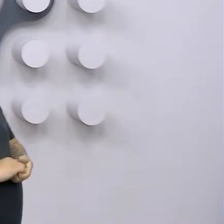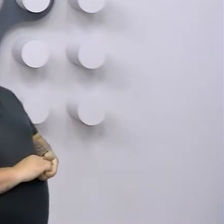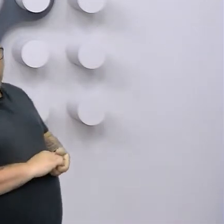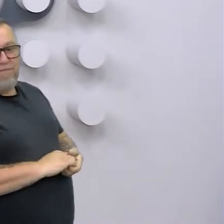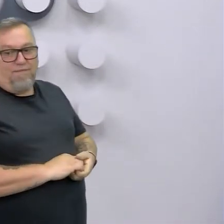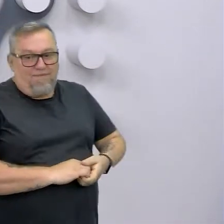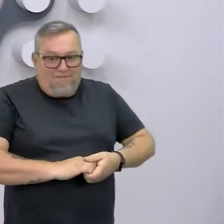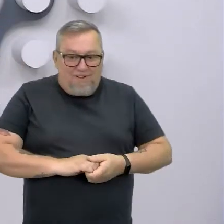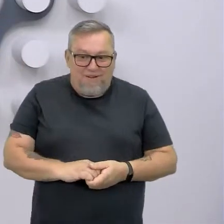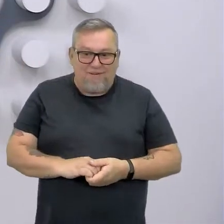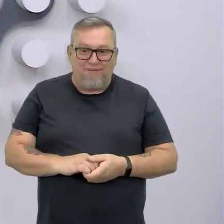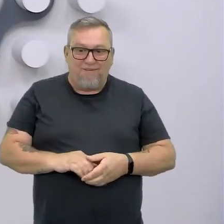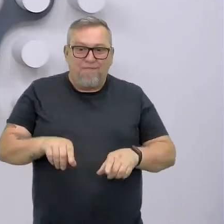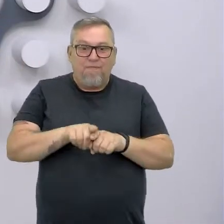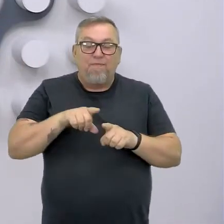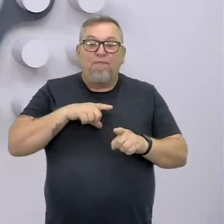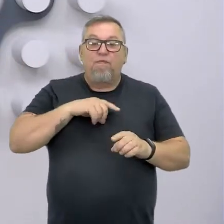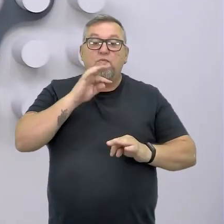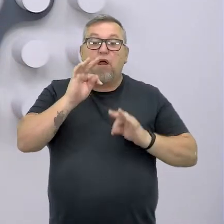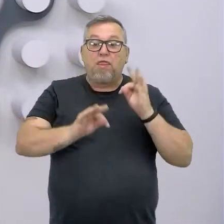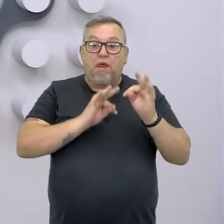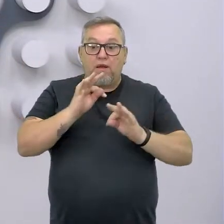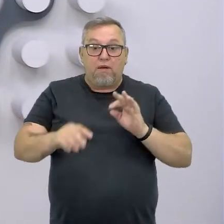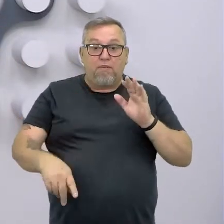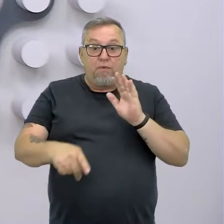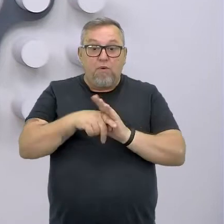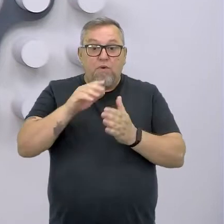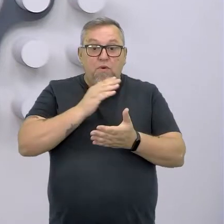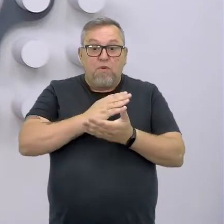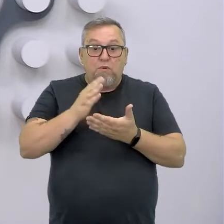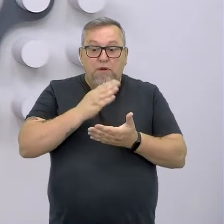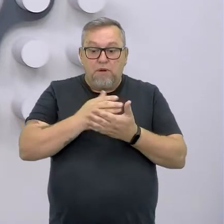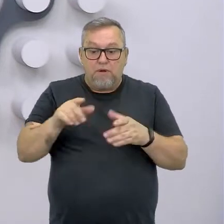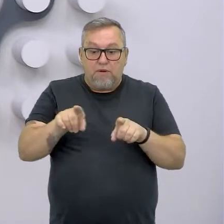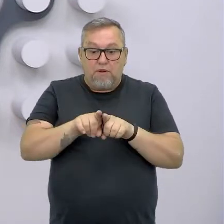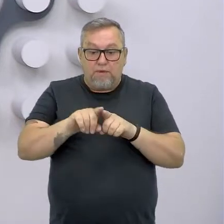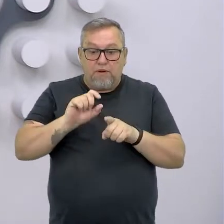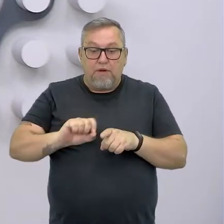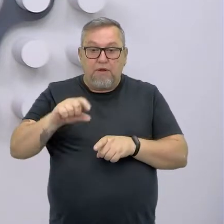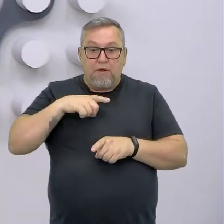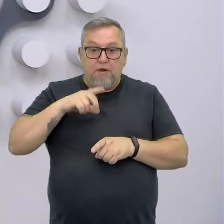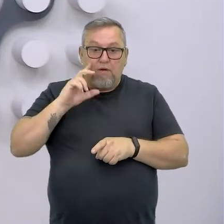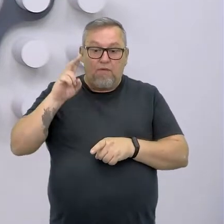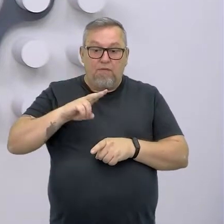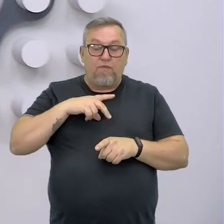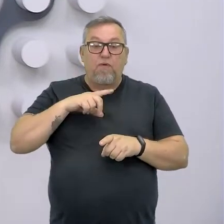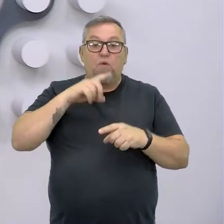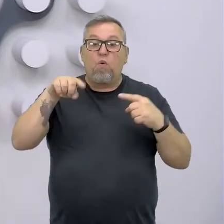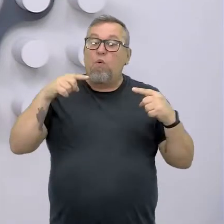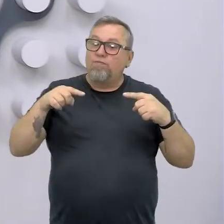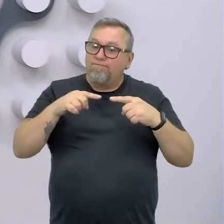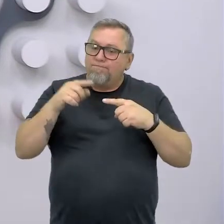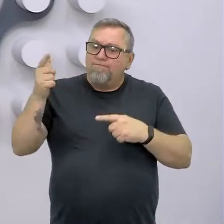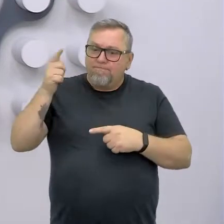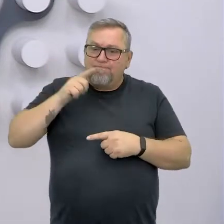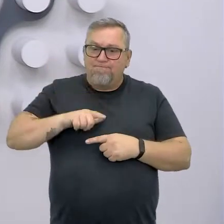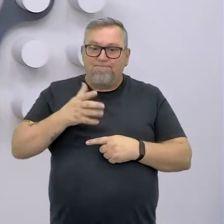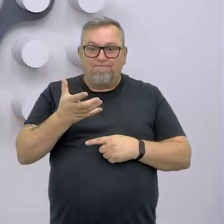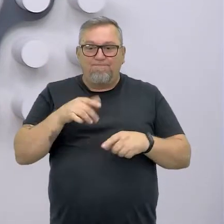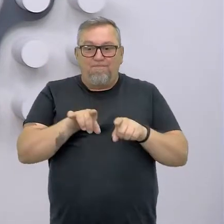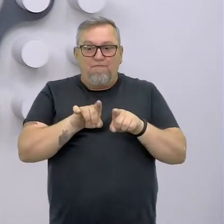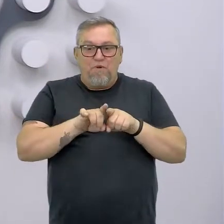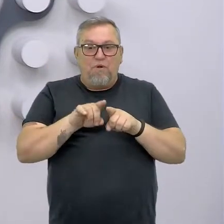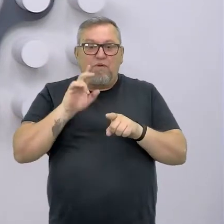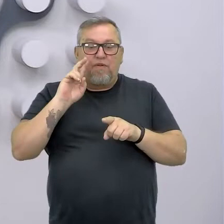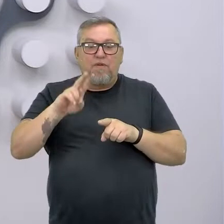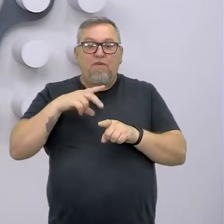técnica, enfim, uma técnica a partir e por meio da qual se quer atingir um objetivo. Então